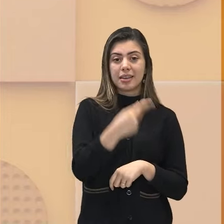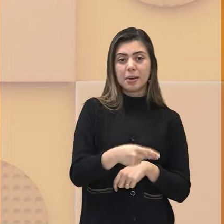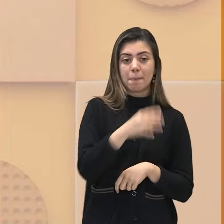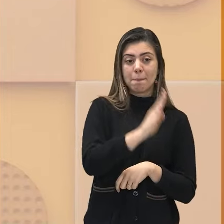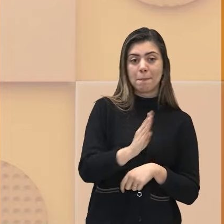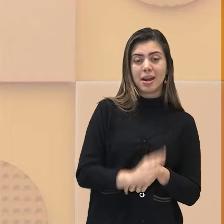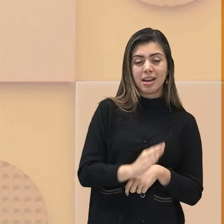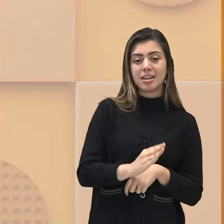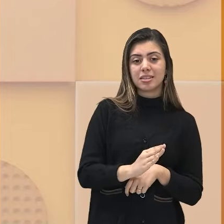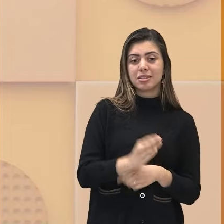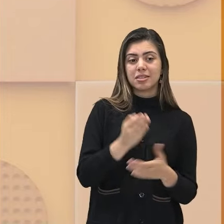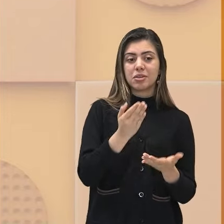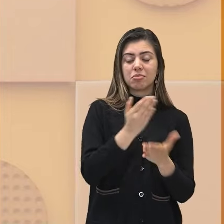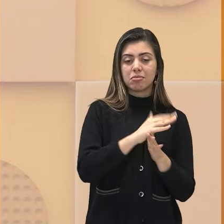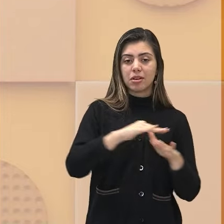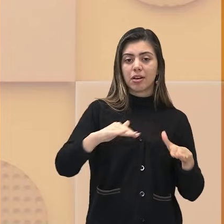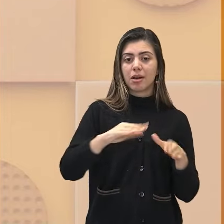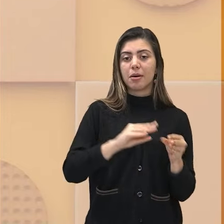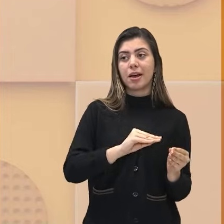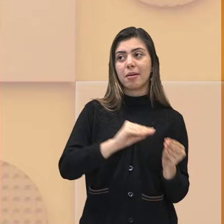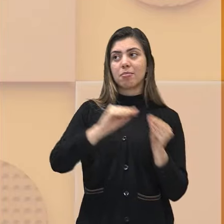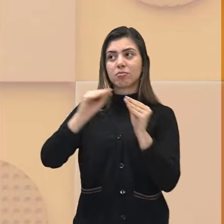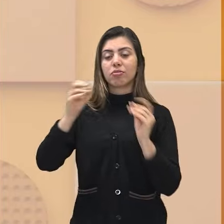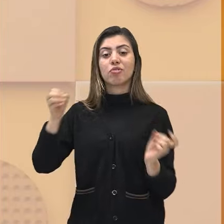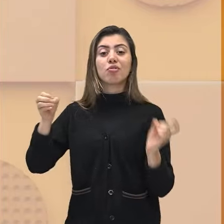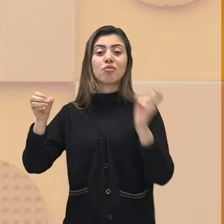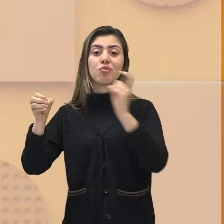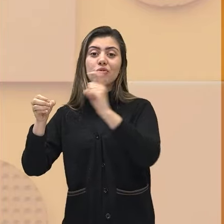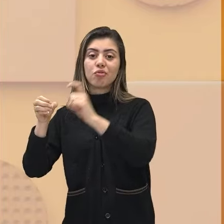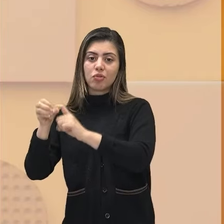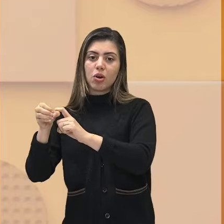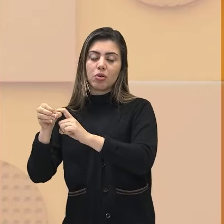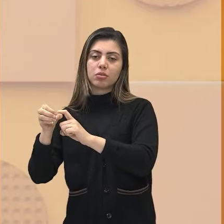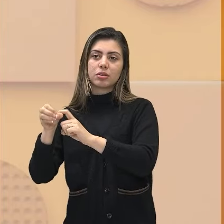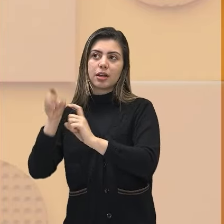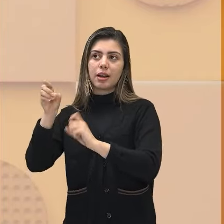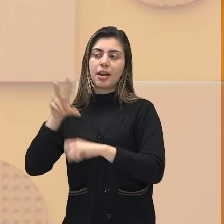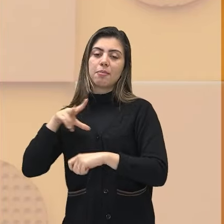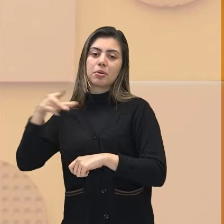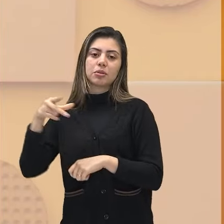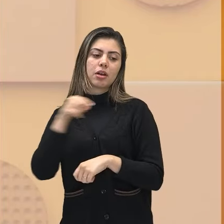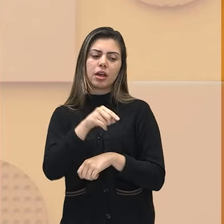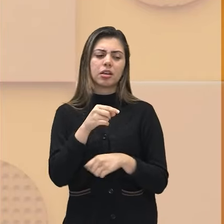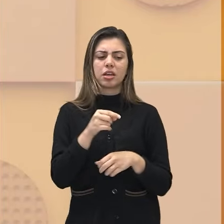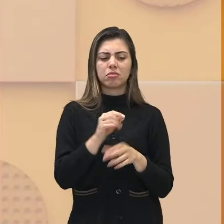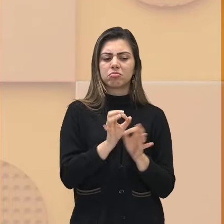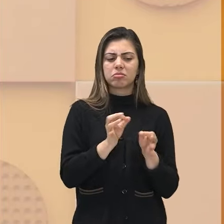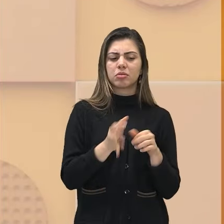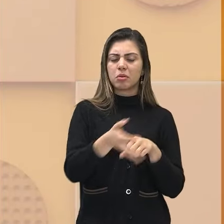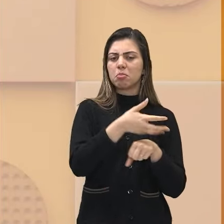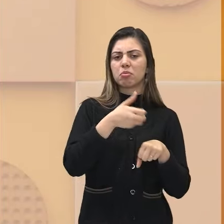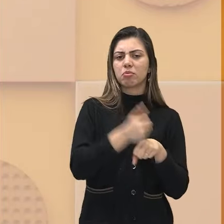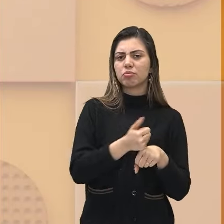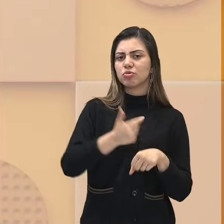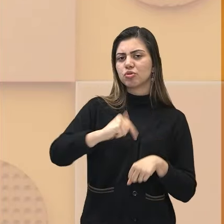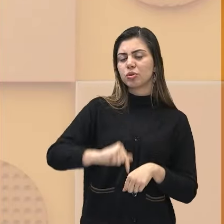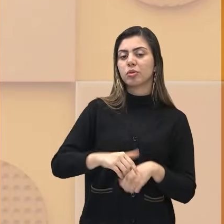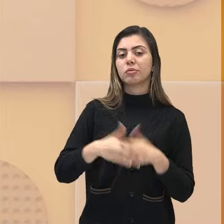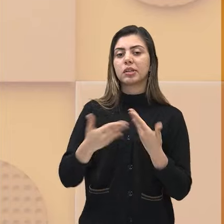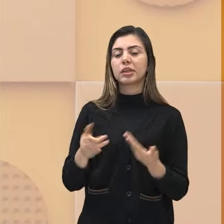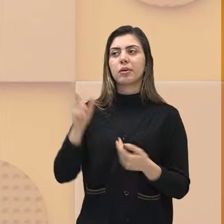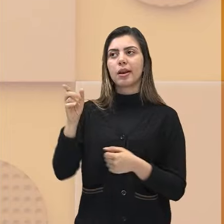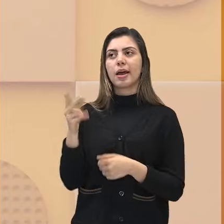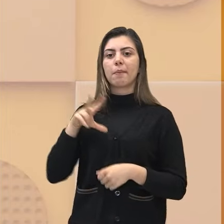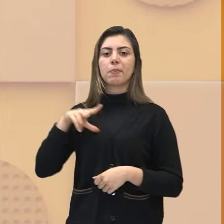Reino Unido, Portugal e Algarves, e ele voltasse a ser assim, uma simples colônia de Portugal. Então isso faria com que Portugal